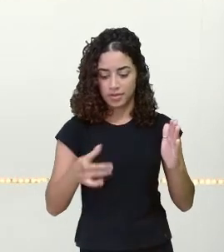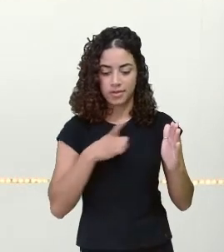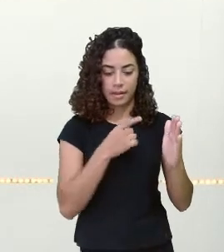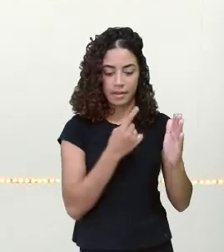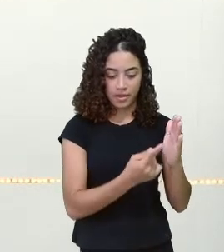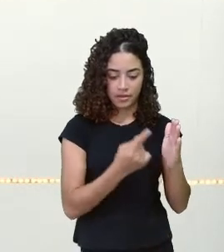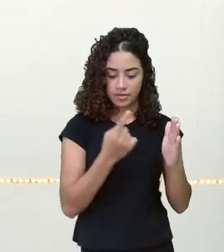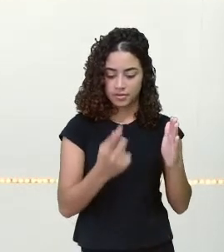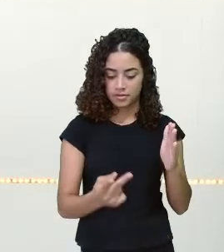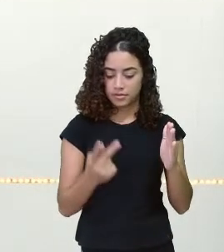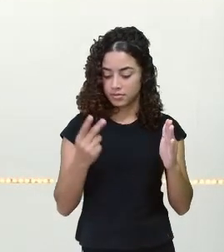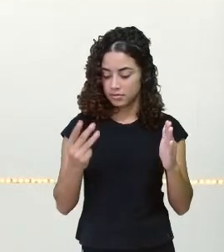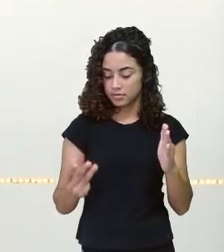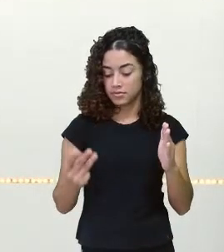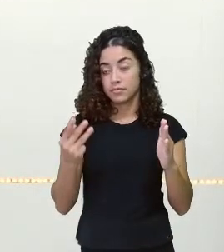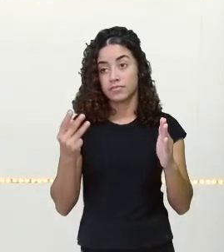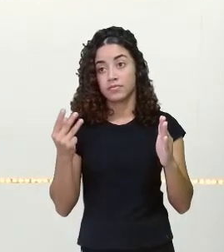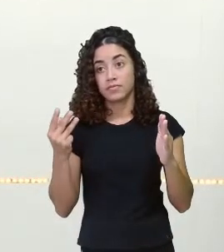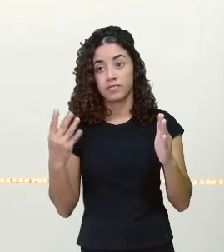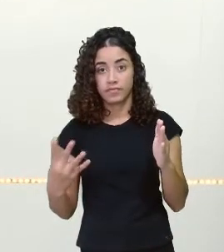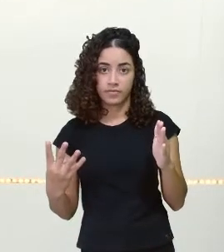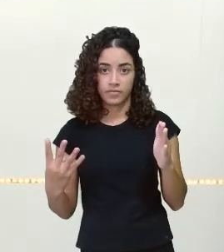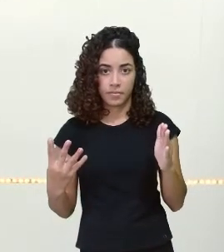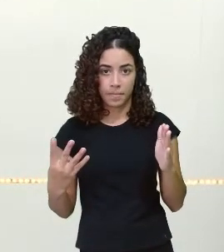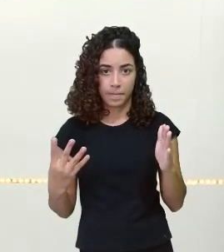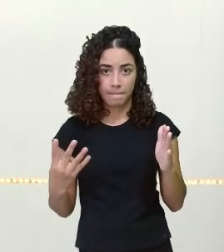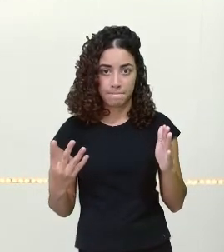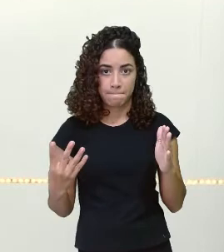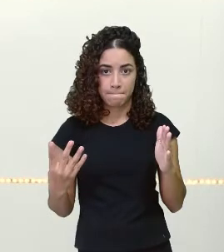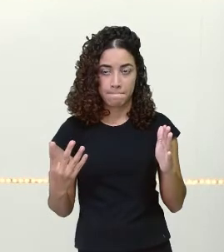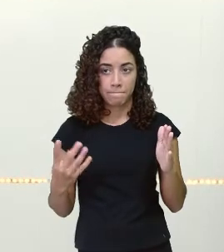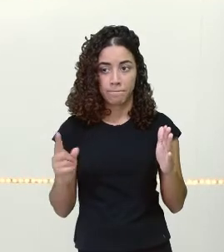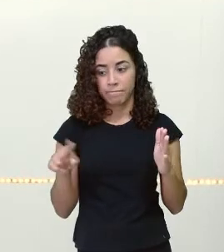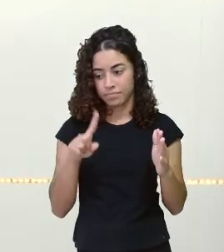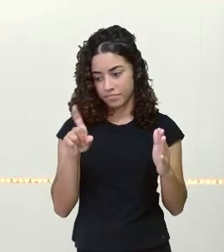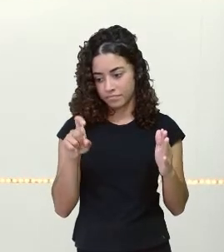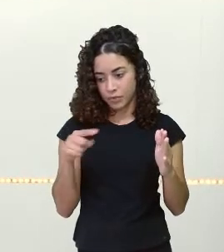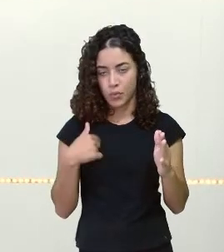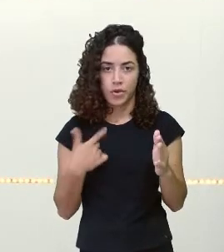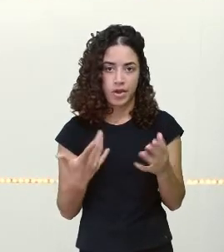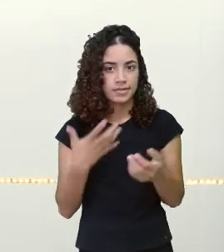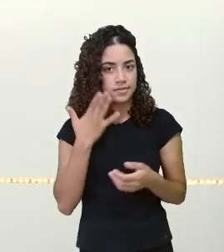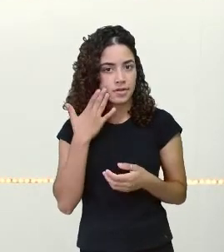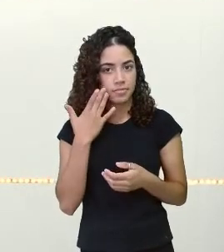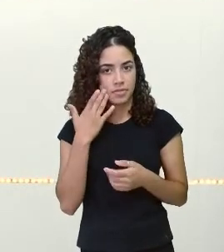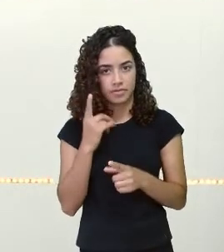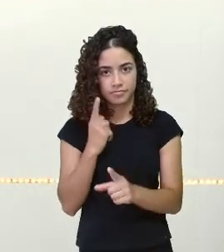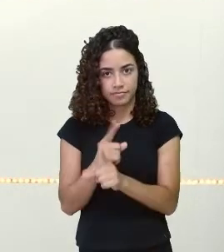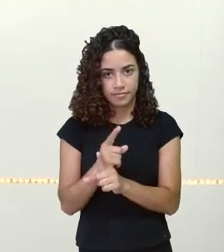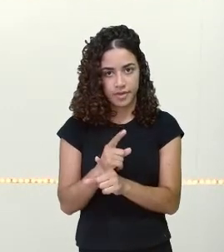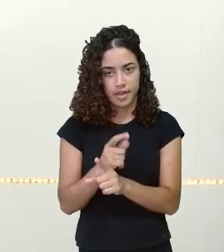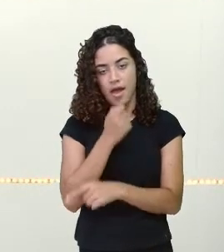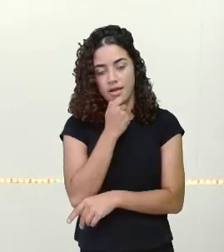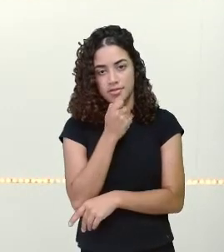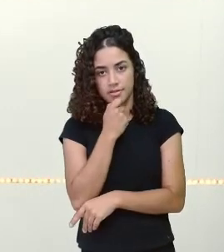termo, o terceiro termo e o quarto termo, que é o que eu quero saber. Numa